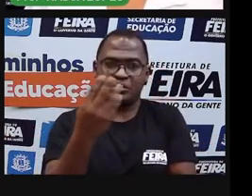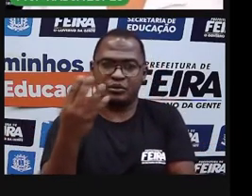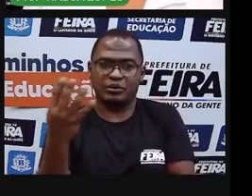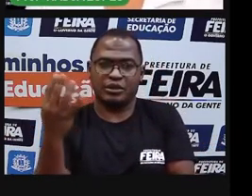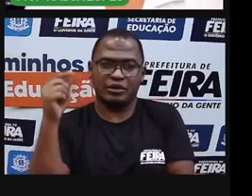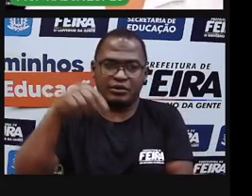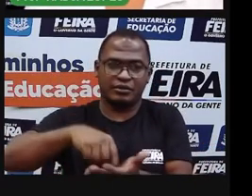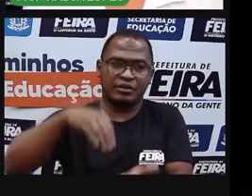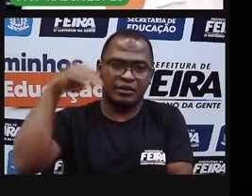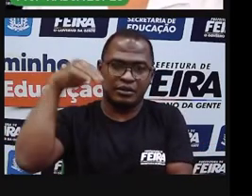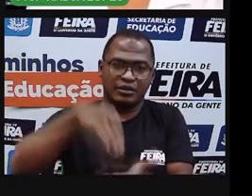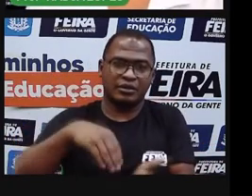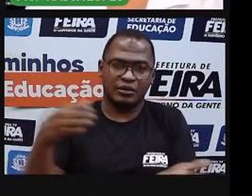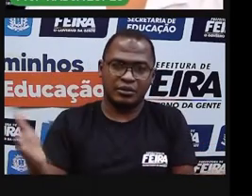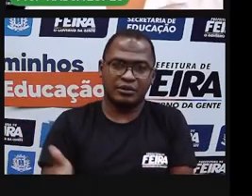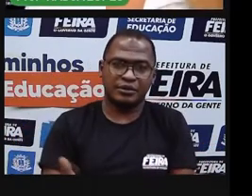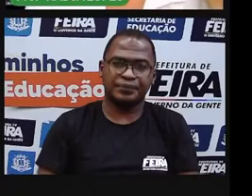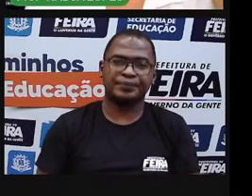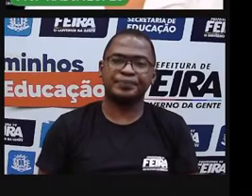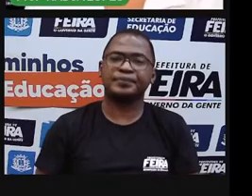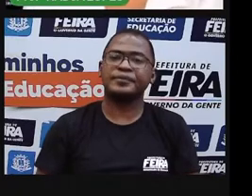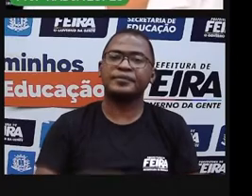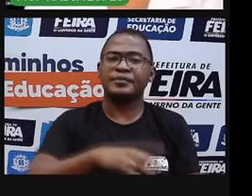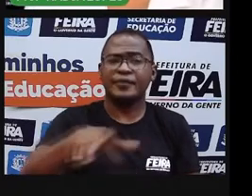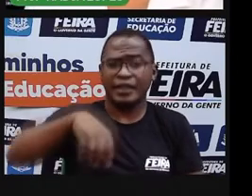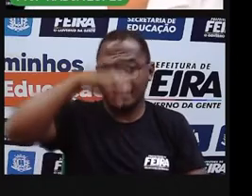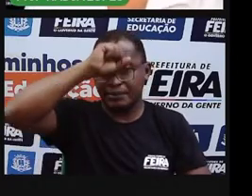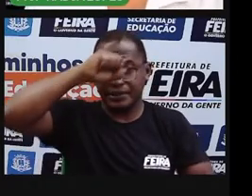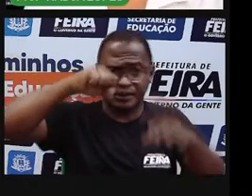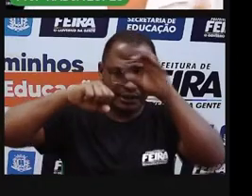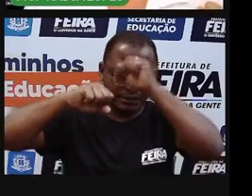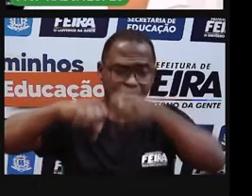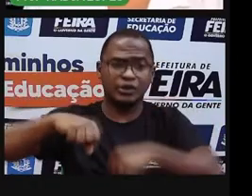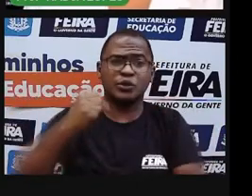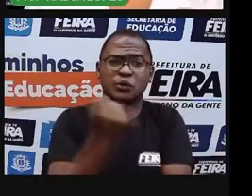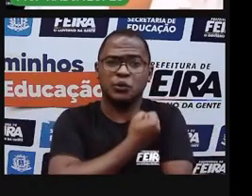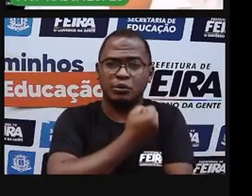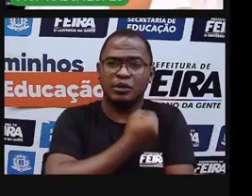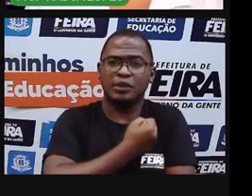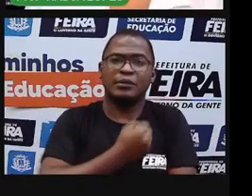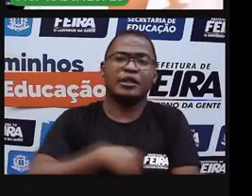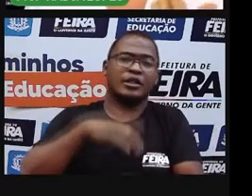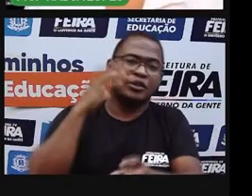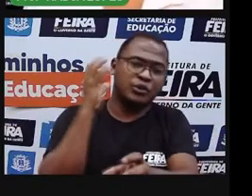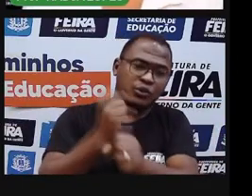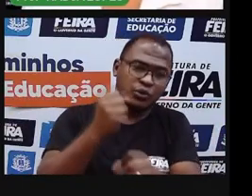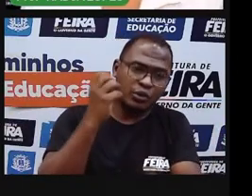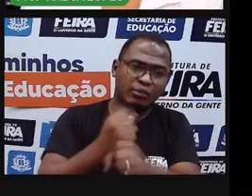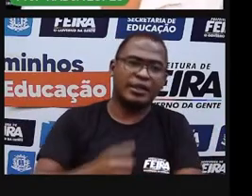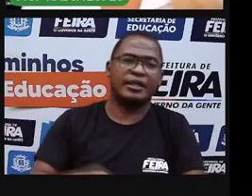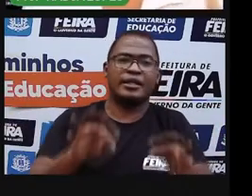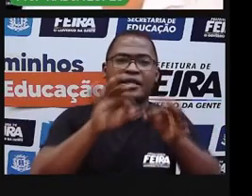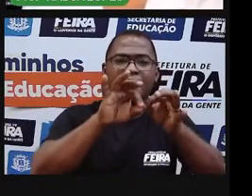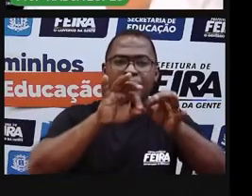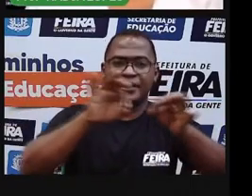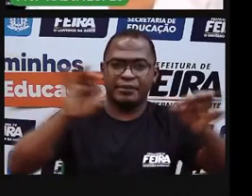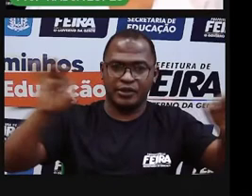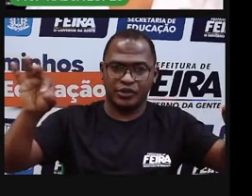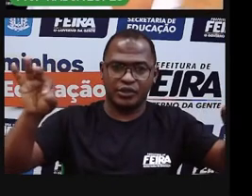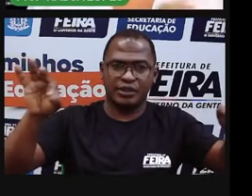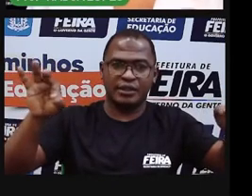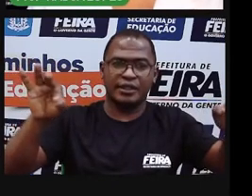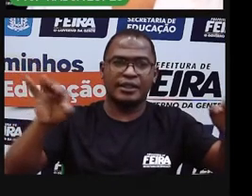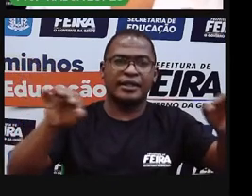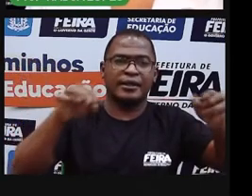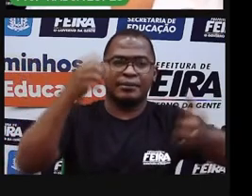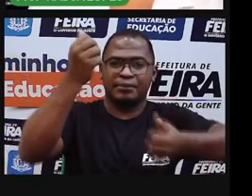a gente viu também que a gente usa os números para contar para medir pode ficar que estão aqueles